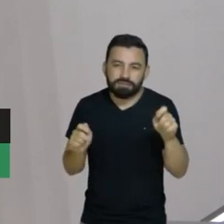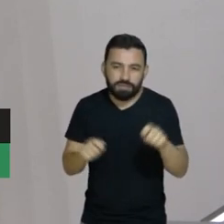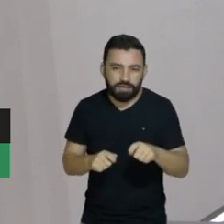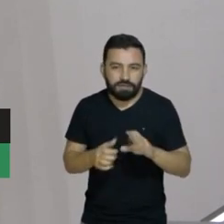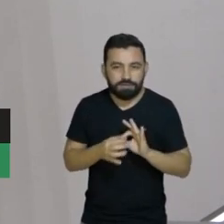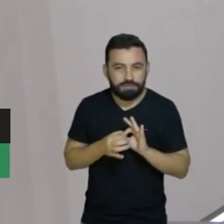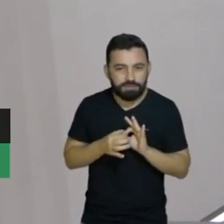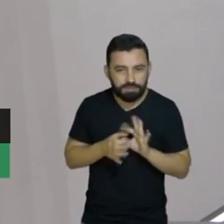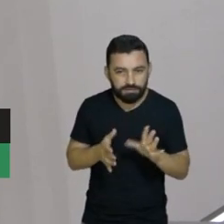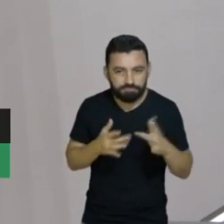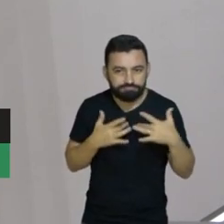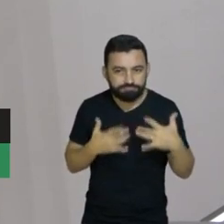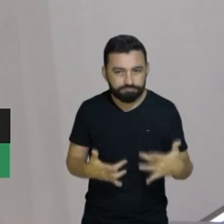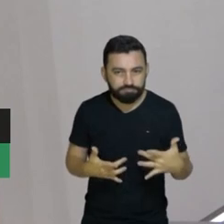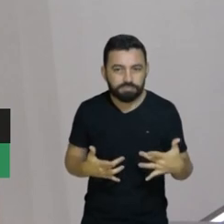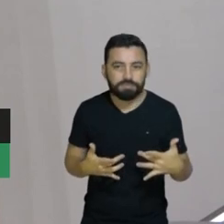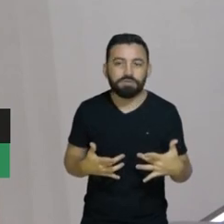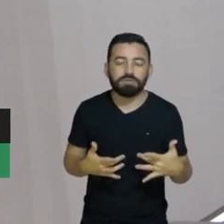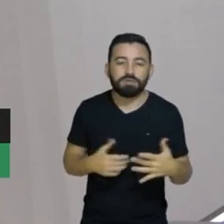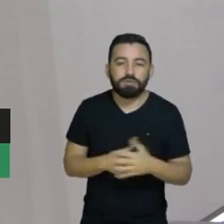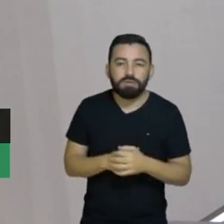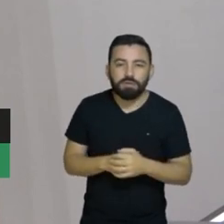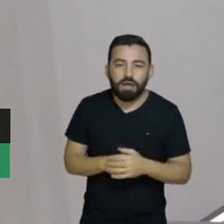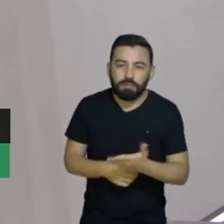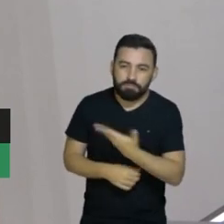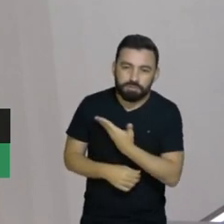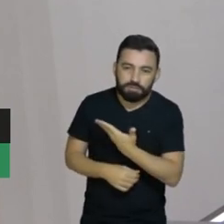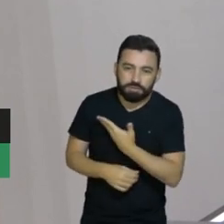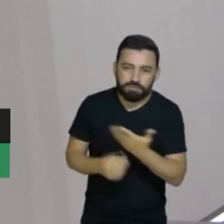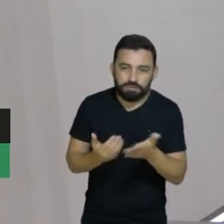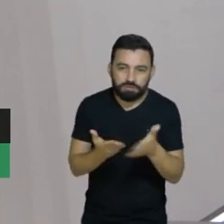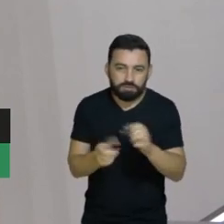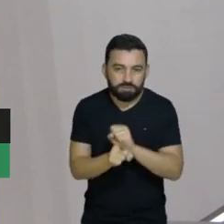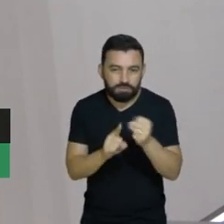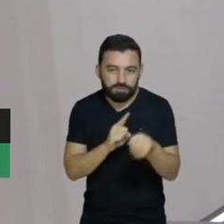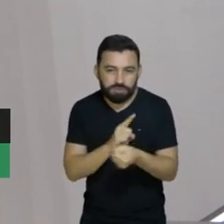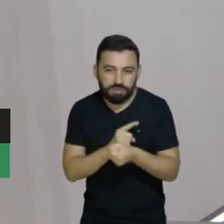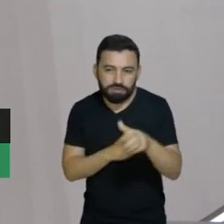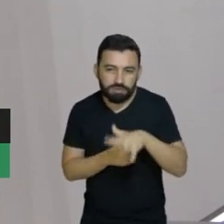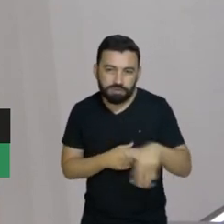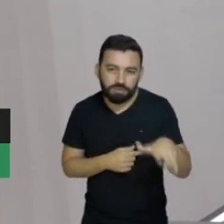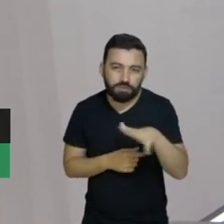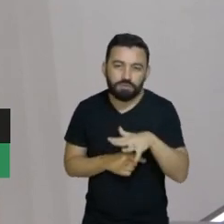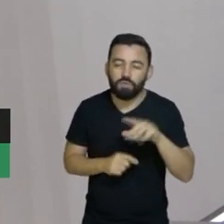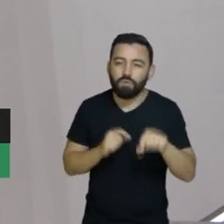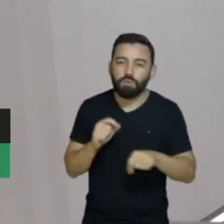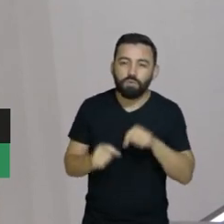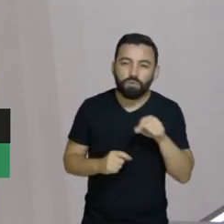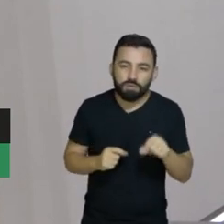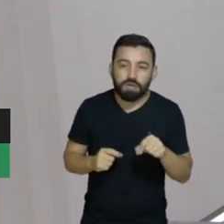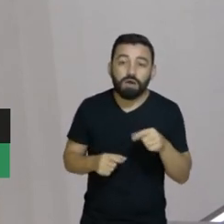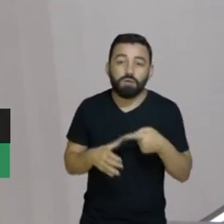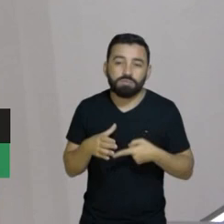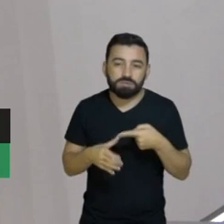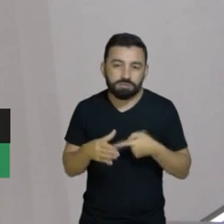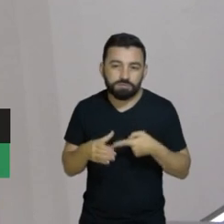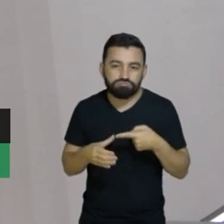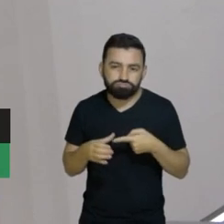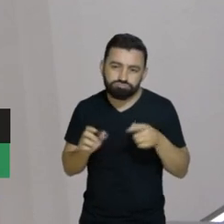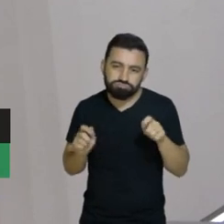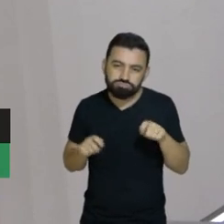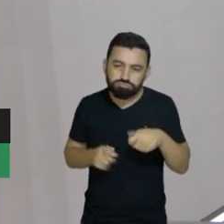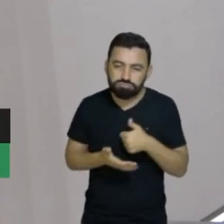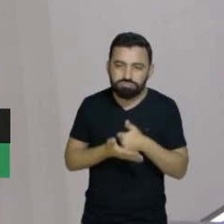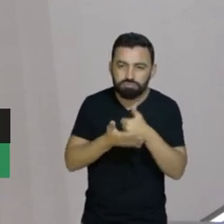dos nossos colegas e das nossas colegas e da sociedade em geral, como mais uma comissão que nos ajuda a